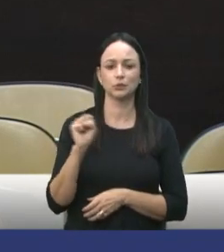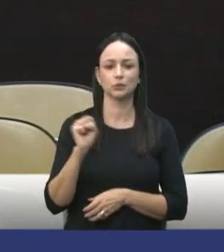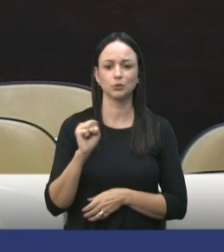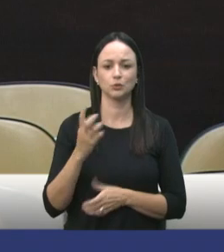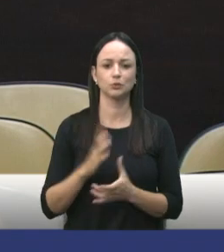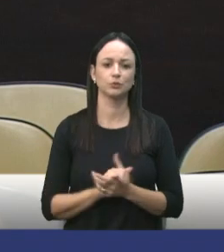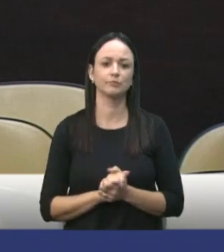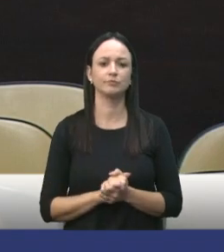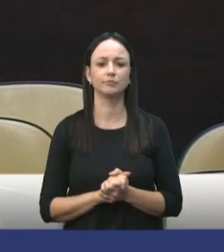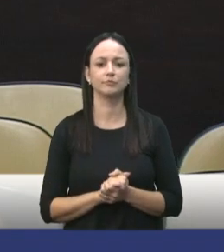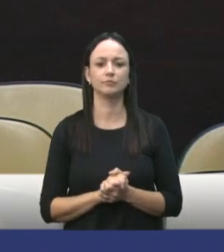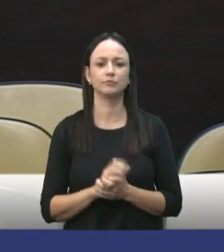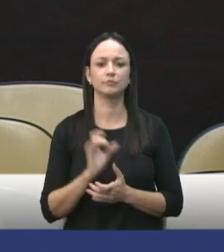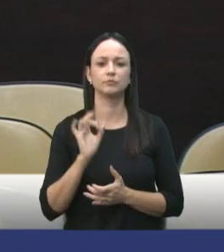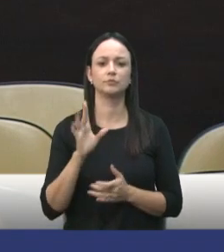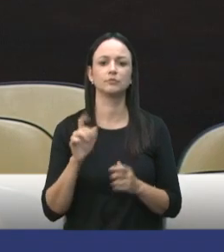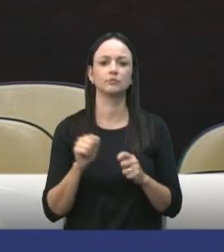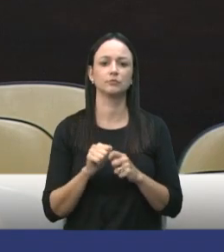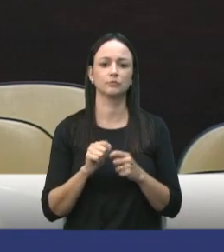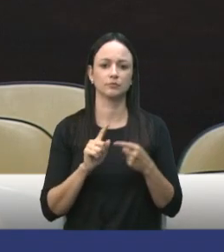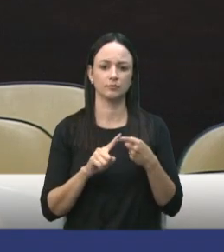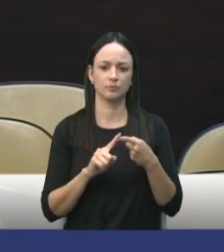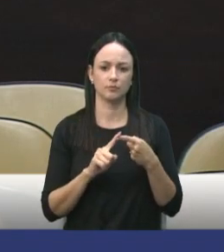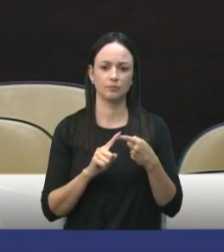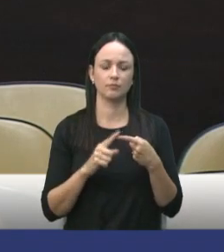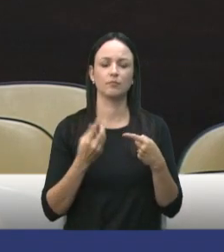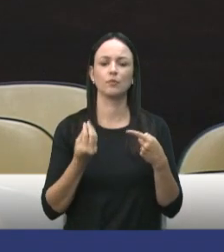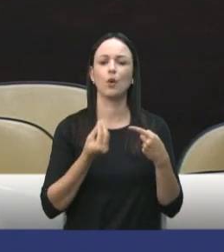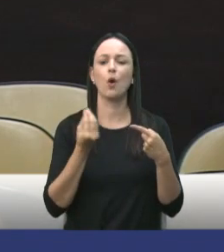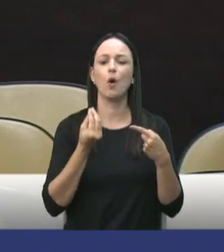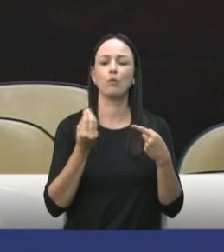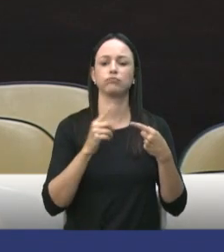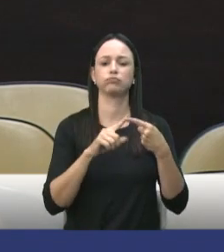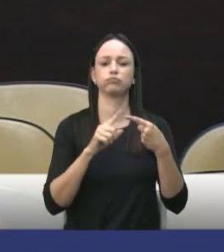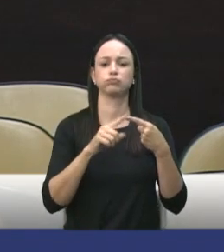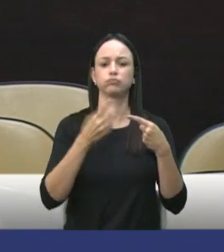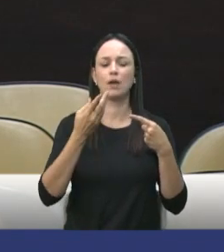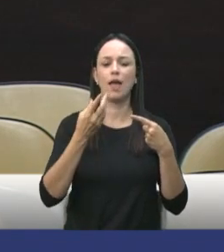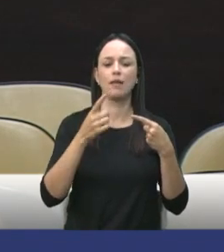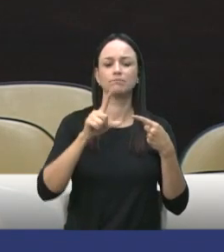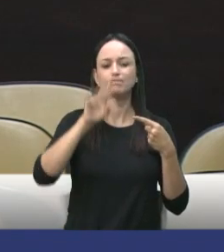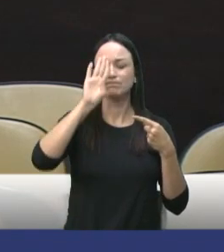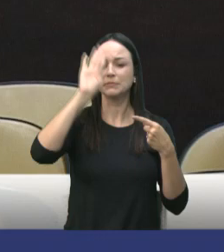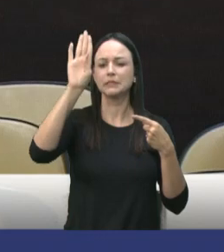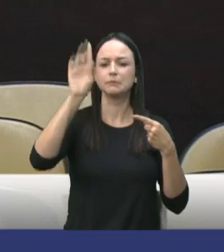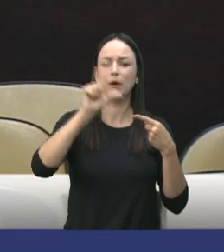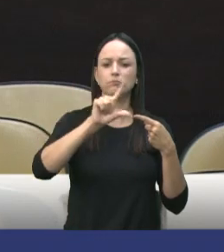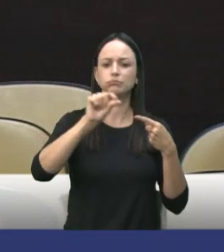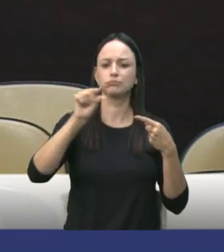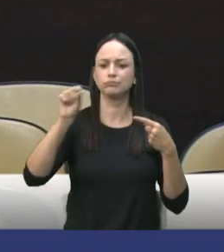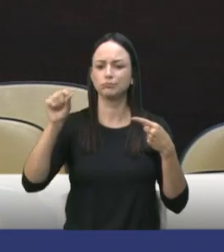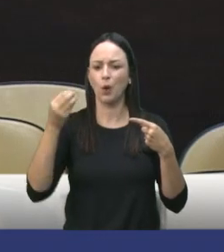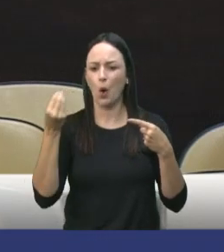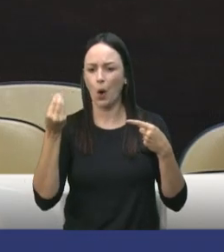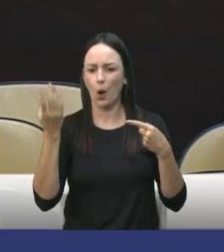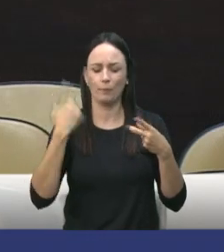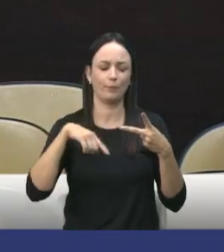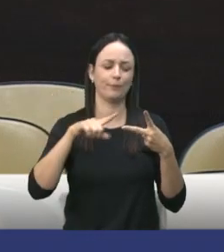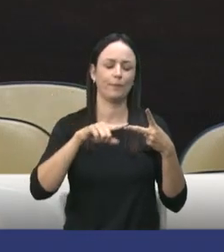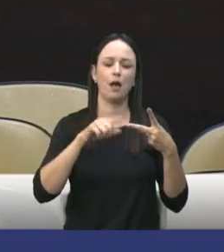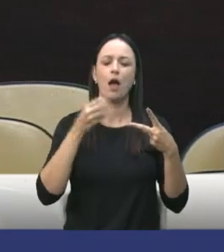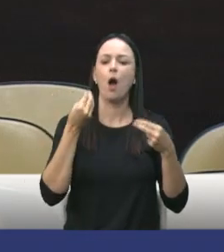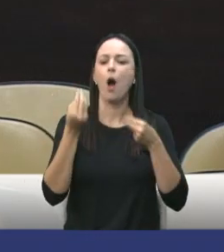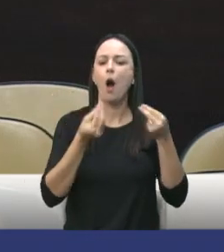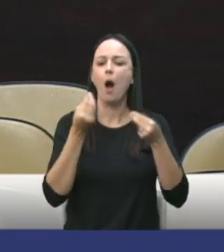vou aqui só refazê-las. Como é estabelecido as prioridades? De que maneira a população pode